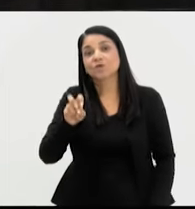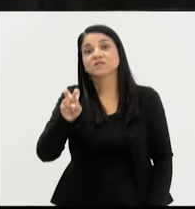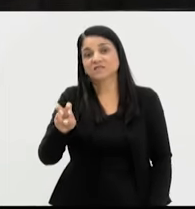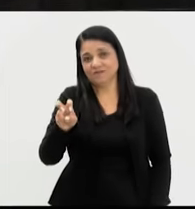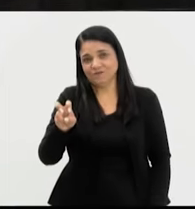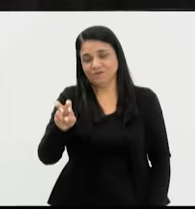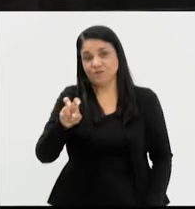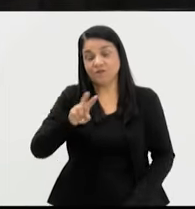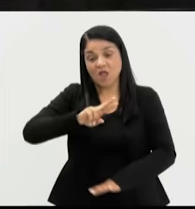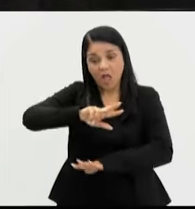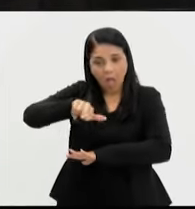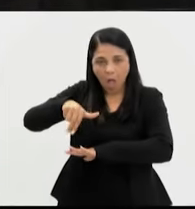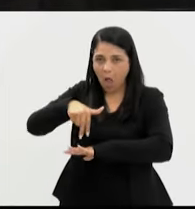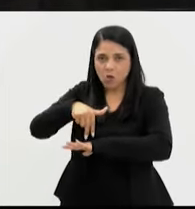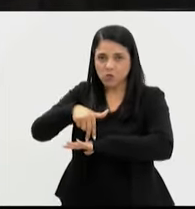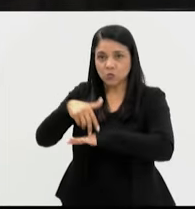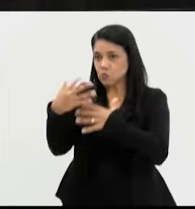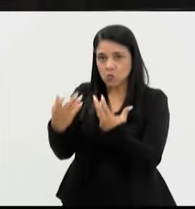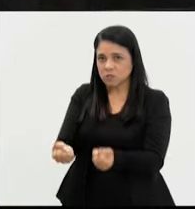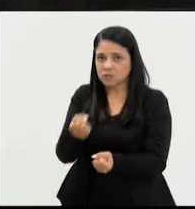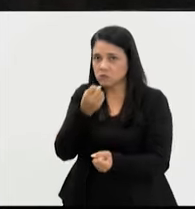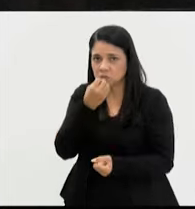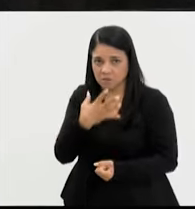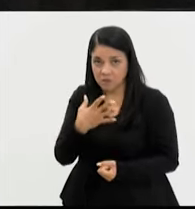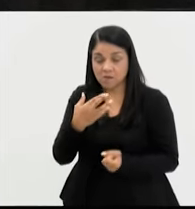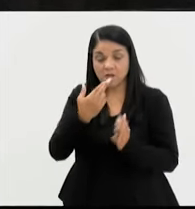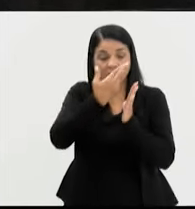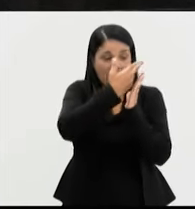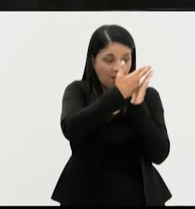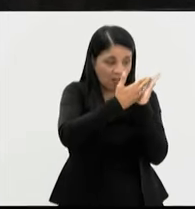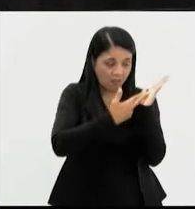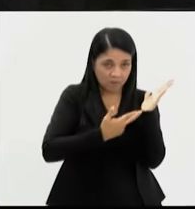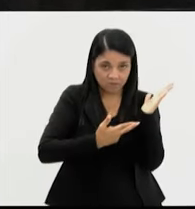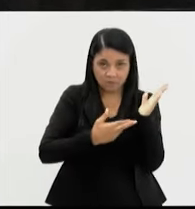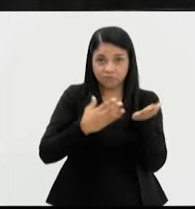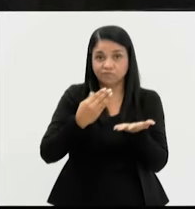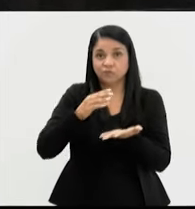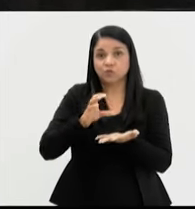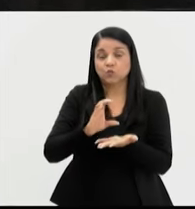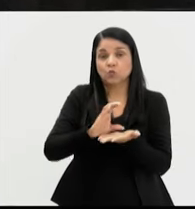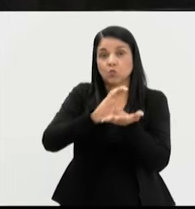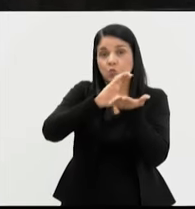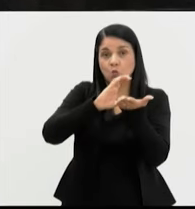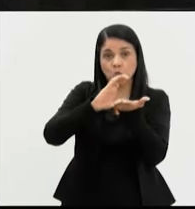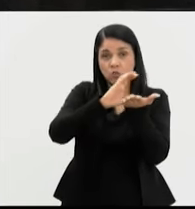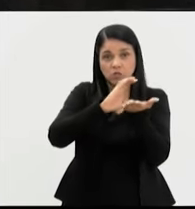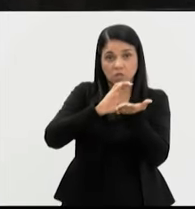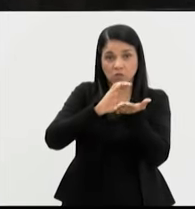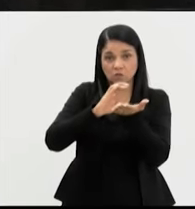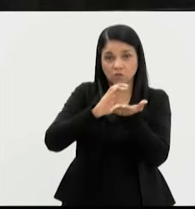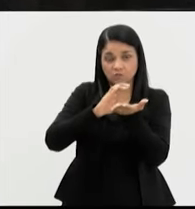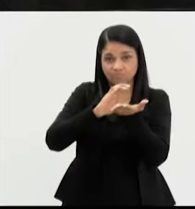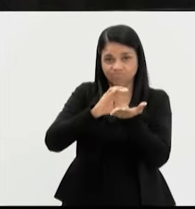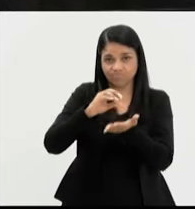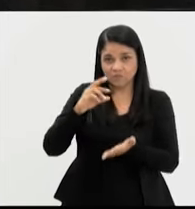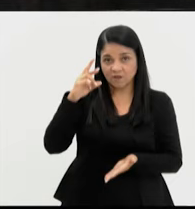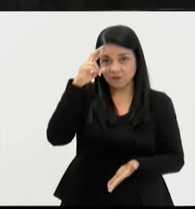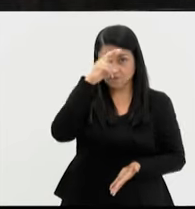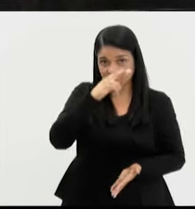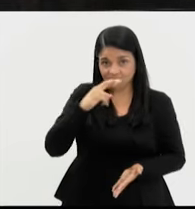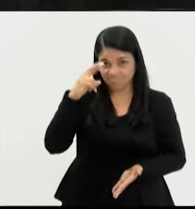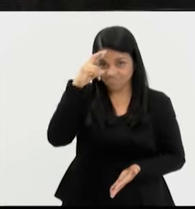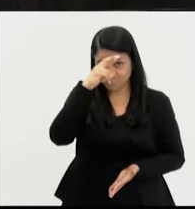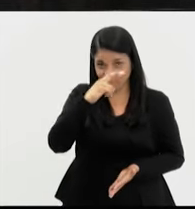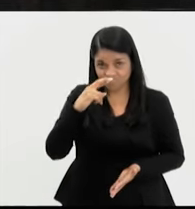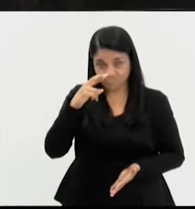não satisfeito função de um relatório do Conselho de supervisão fiscal que é um triunvirato